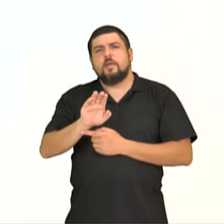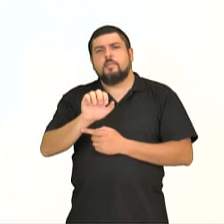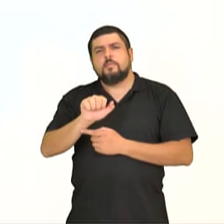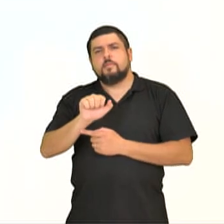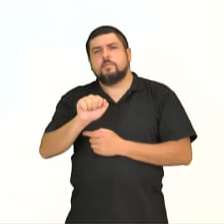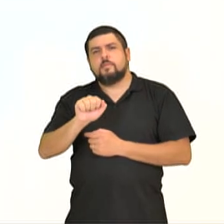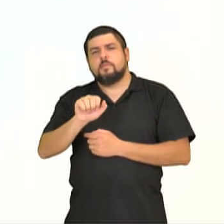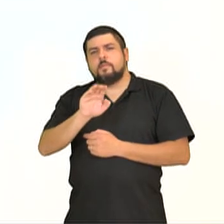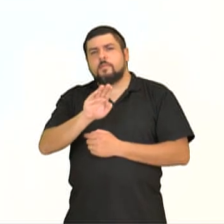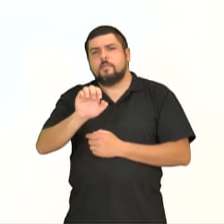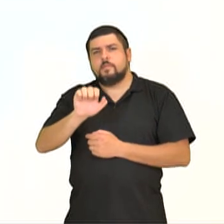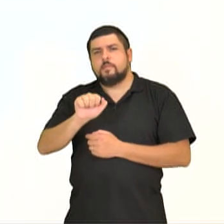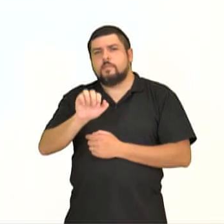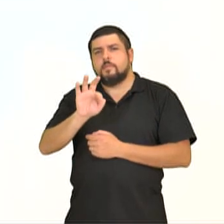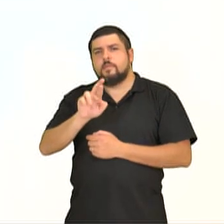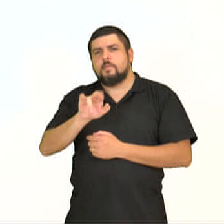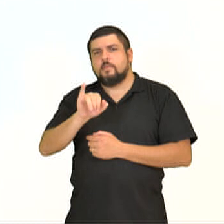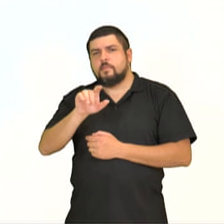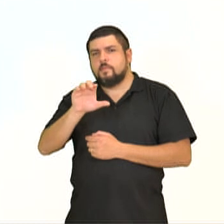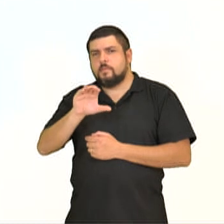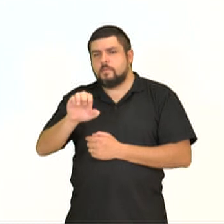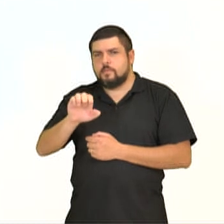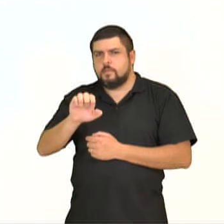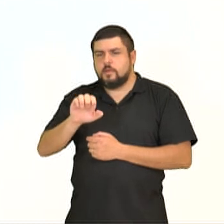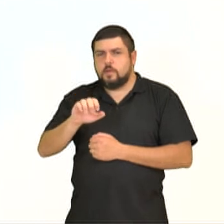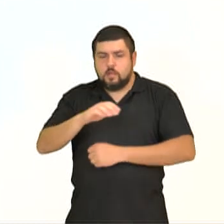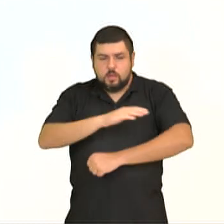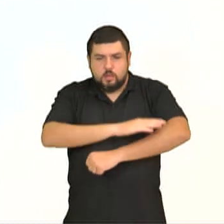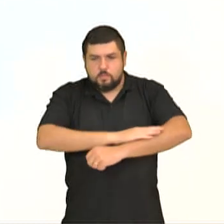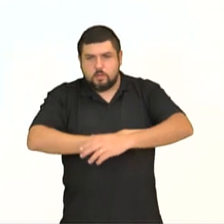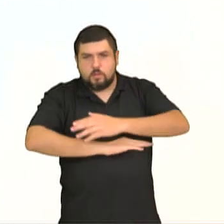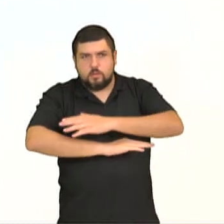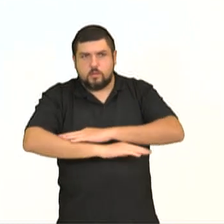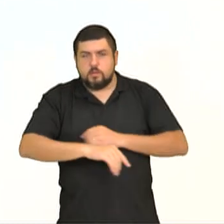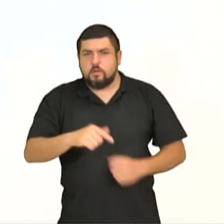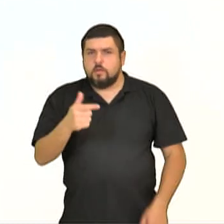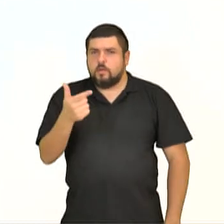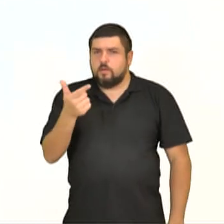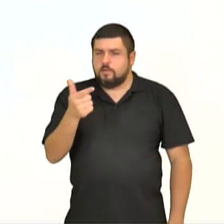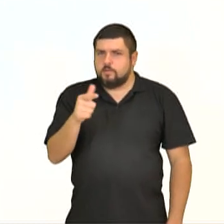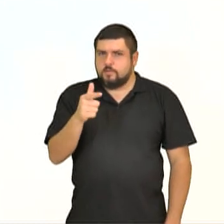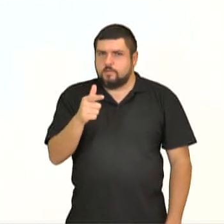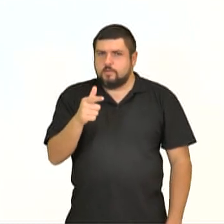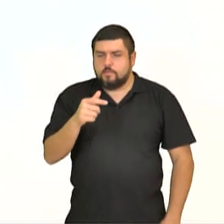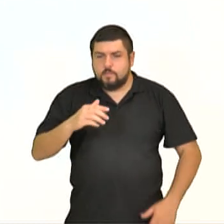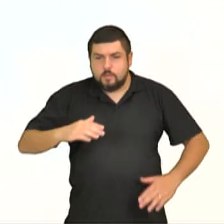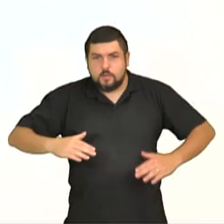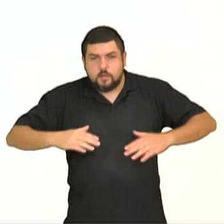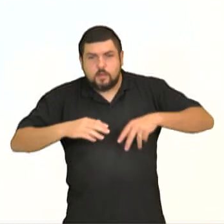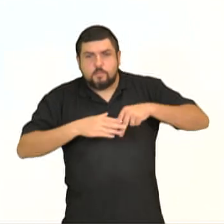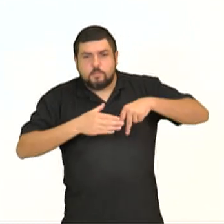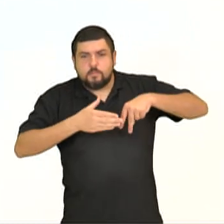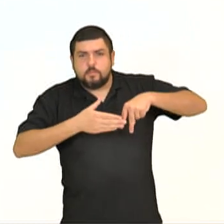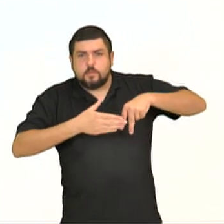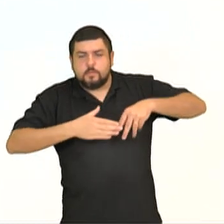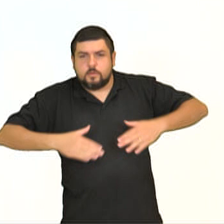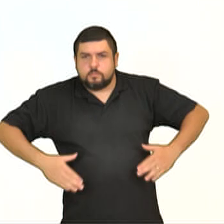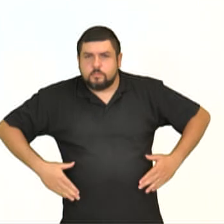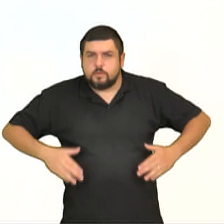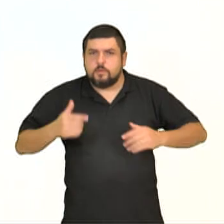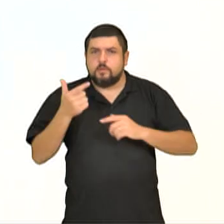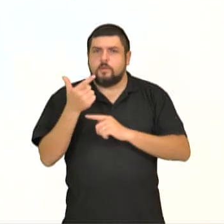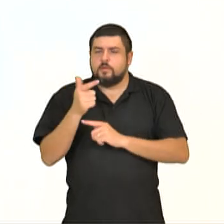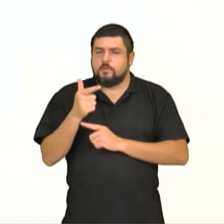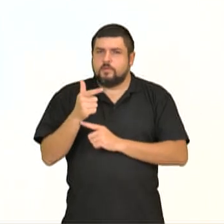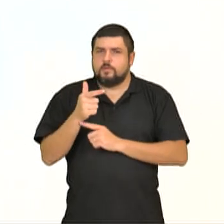Bebê Viu. Ela não tem os dois braços, não tem as duas pernas. Ela faz a